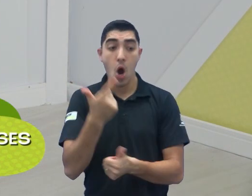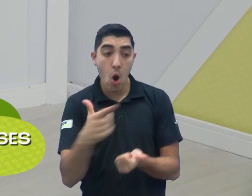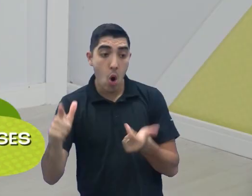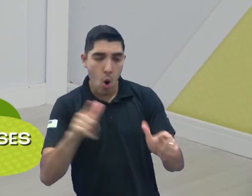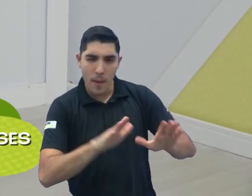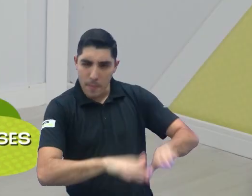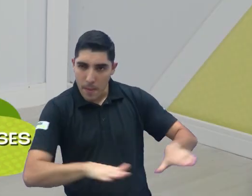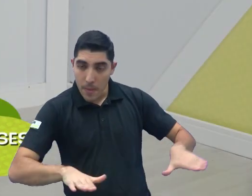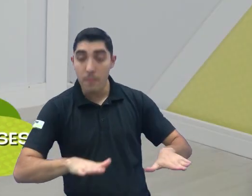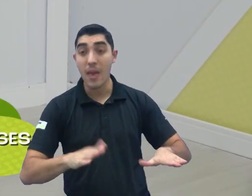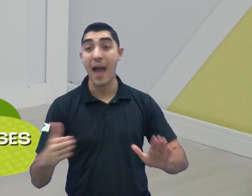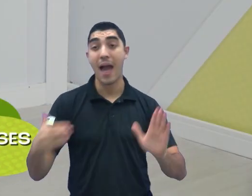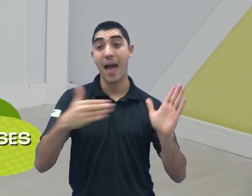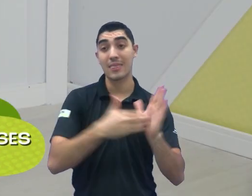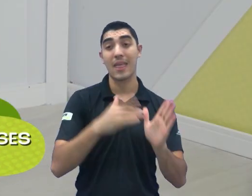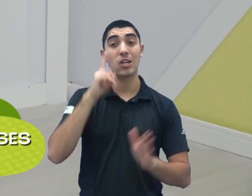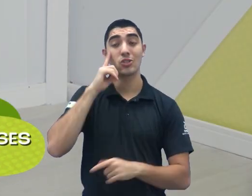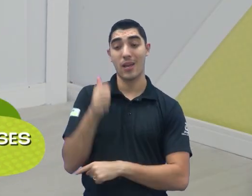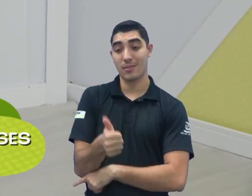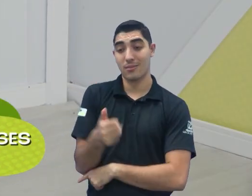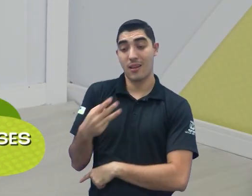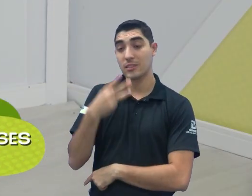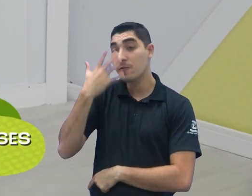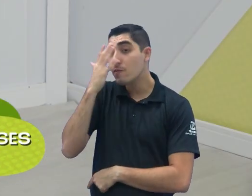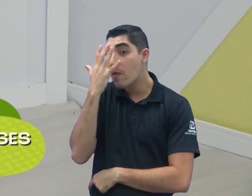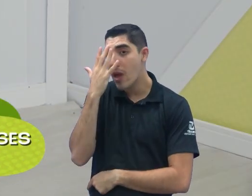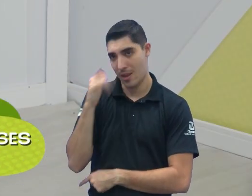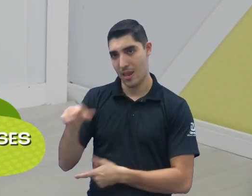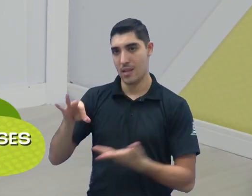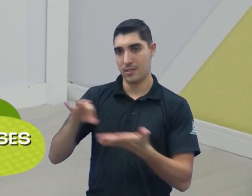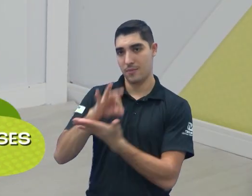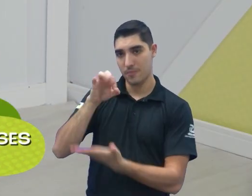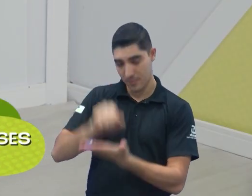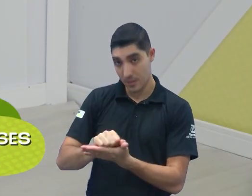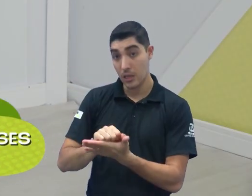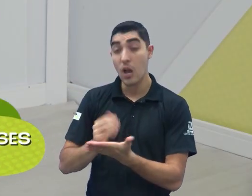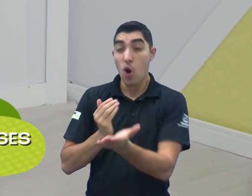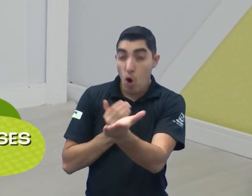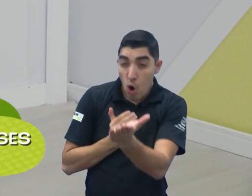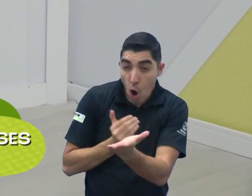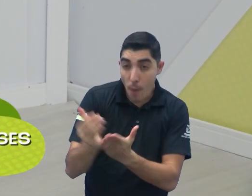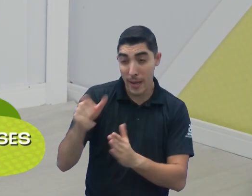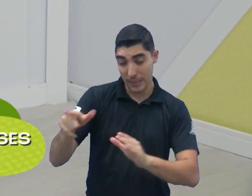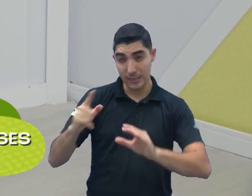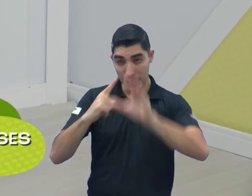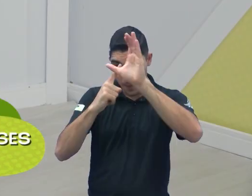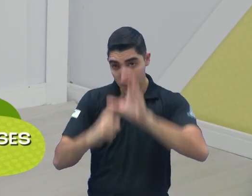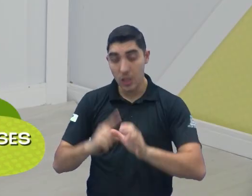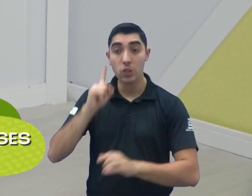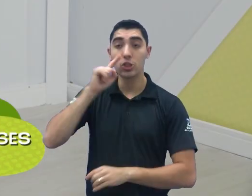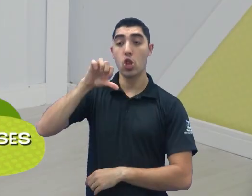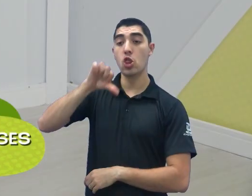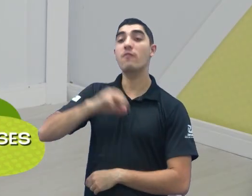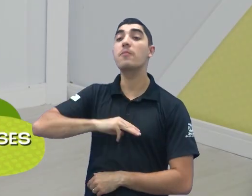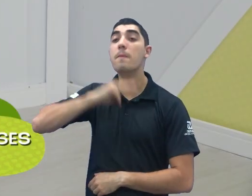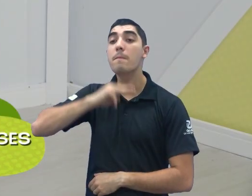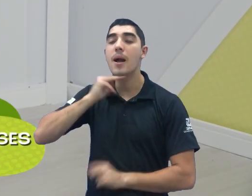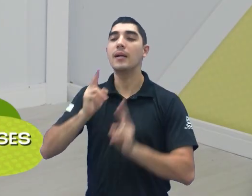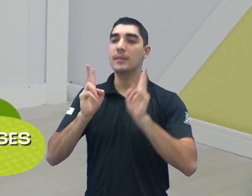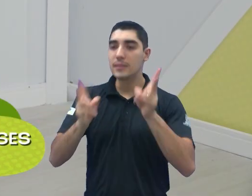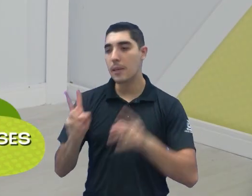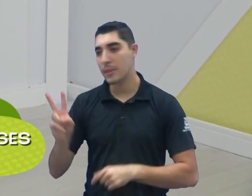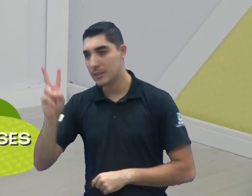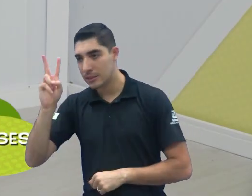vão até o dia 13 de fevereiro, com previsão de início do torneio, dia 9 de março, com jogos sendo realizados entre segunda e sexta-feira no